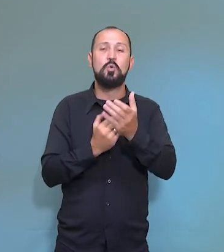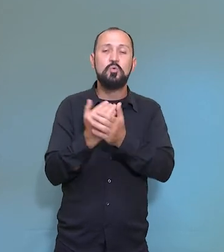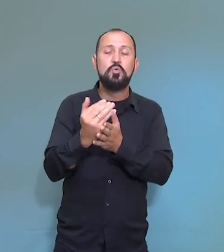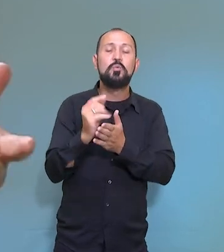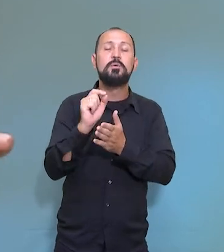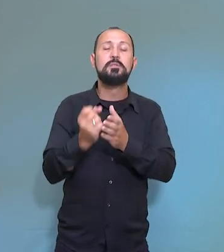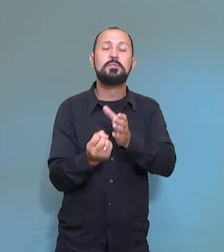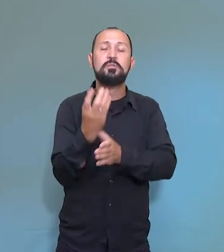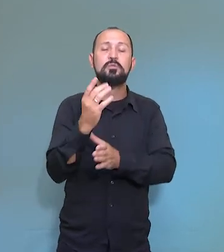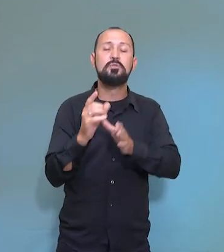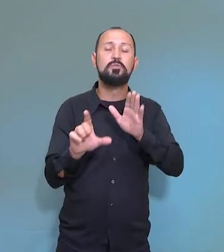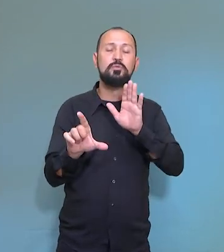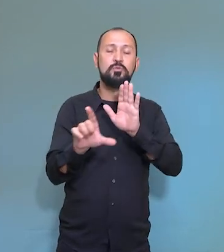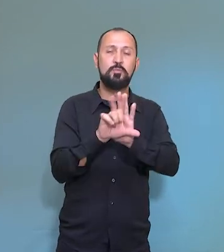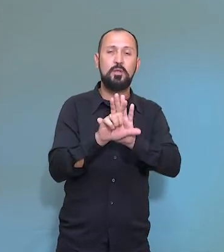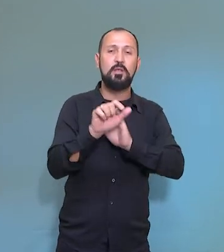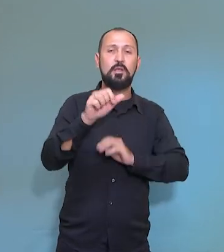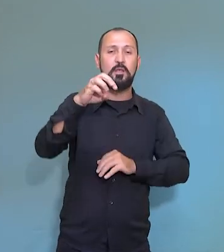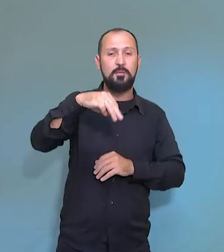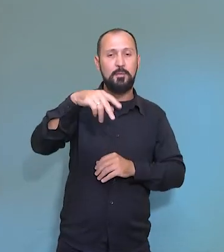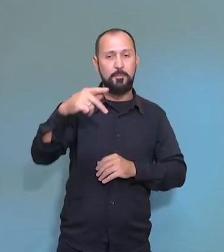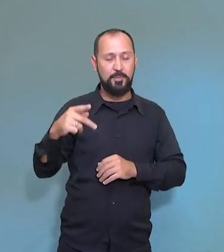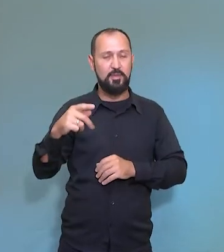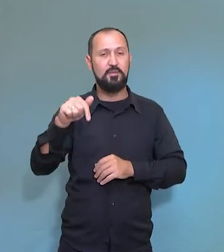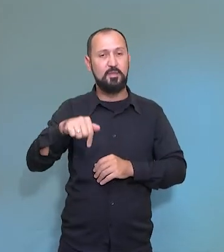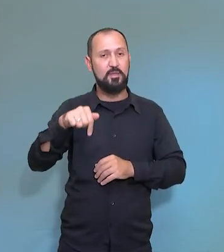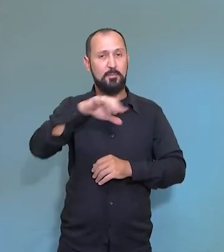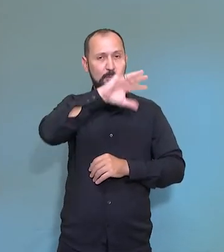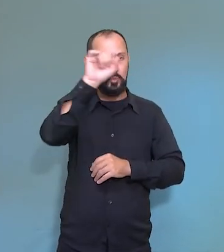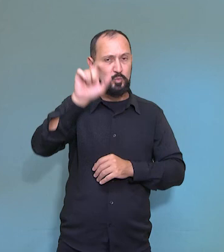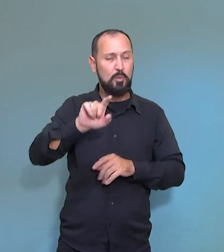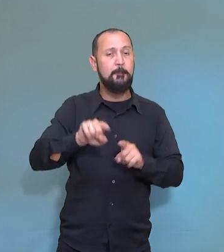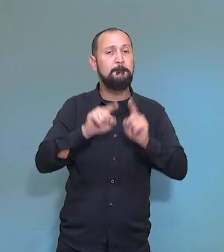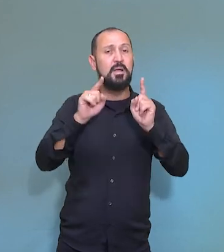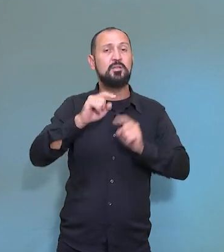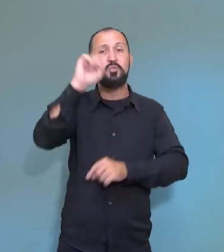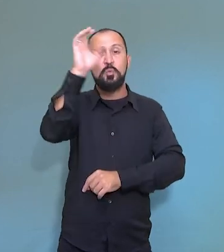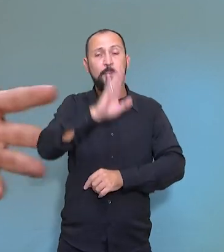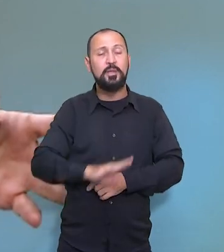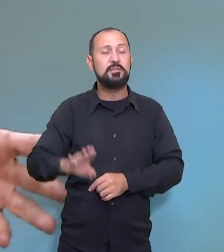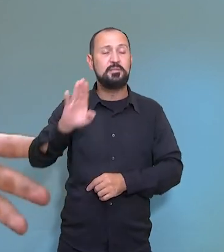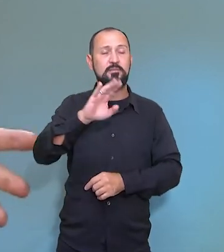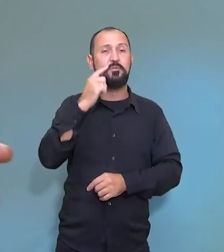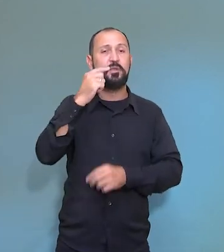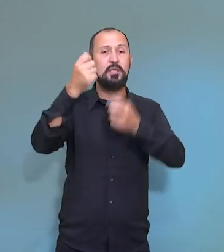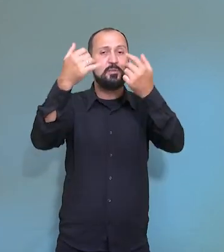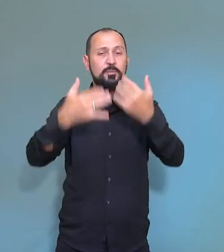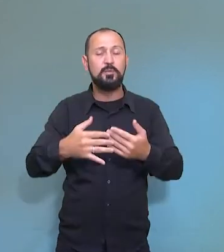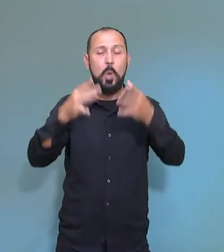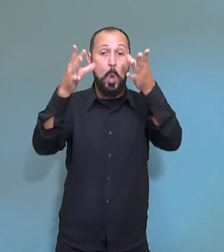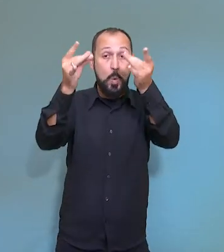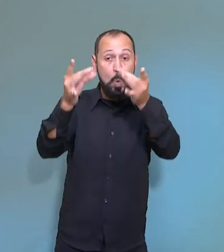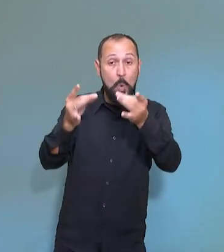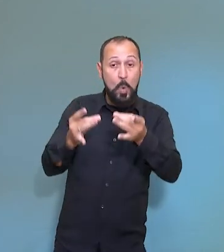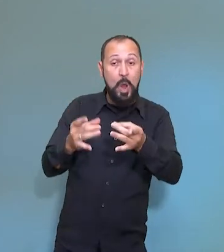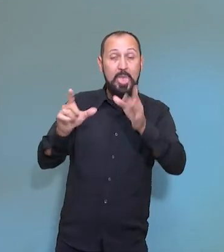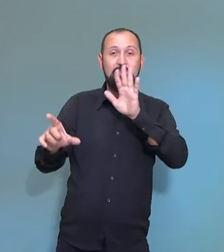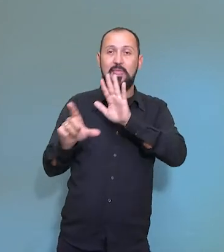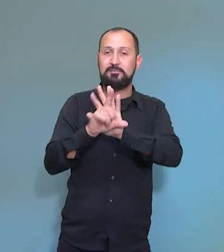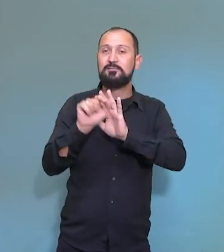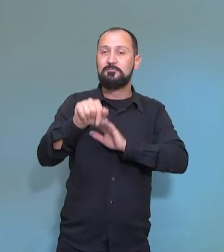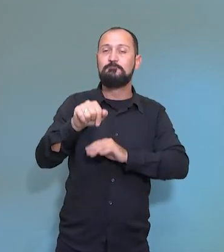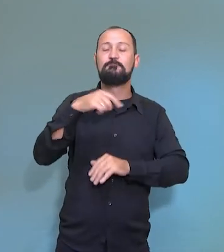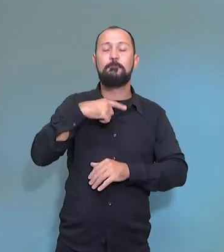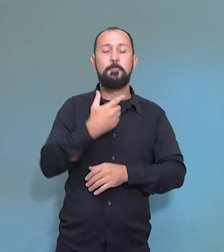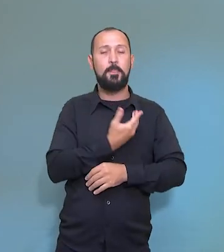14.382, que nasceu de uma medida provisória, mas hoje é lei não só em Mato Grosso do Sul, mas no Brasil inteiro. Quem explicou aí os